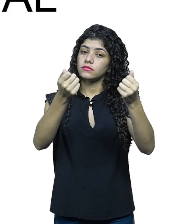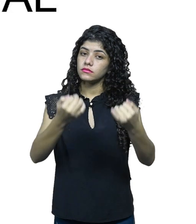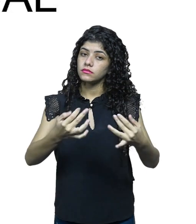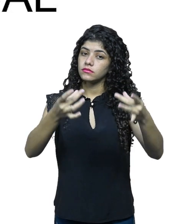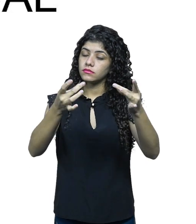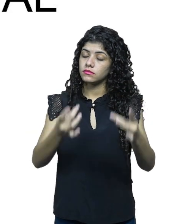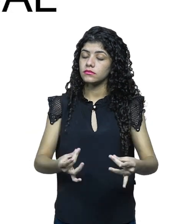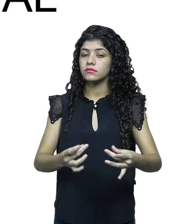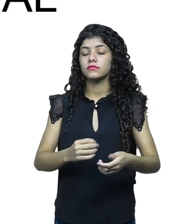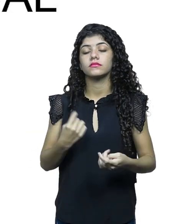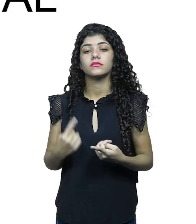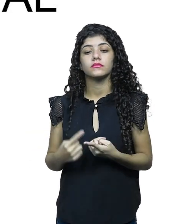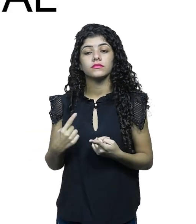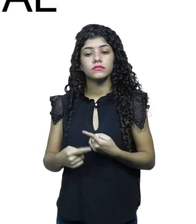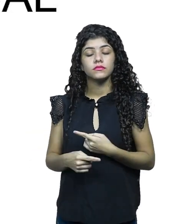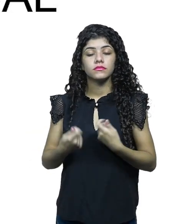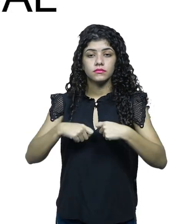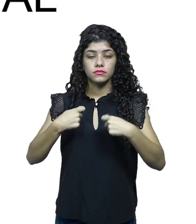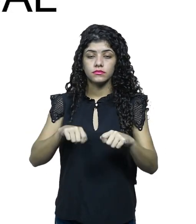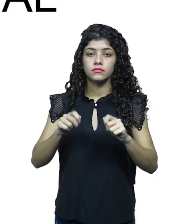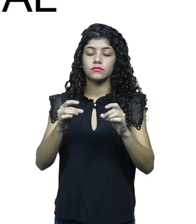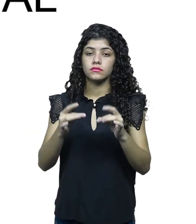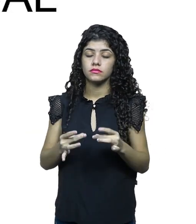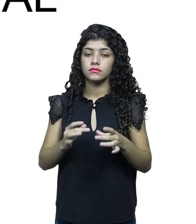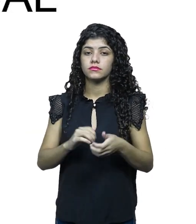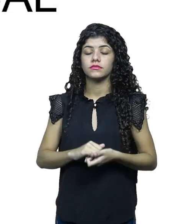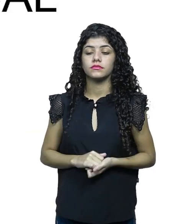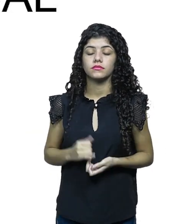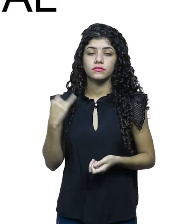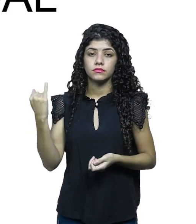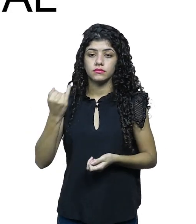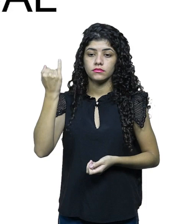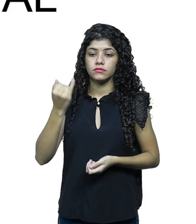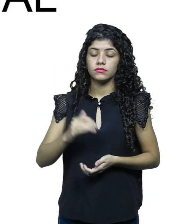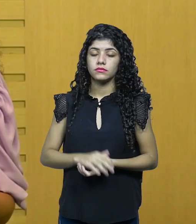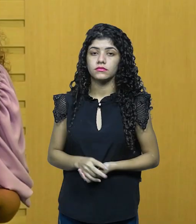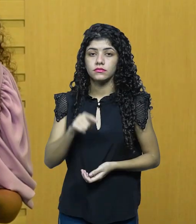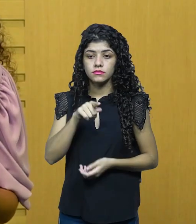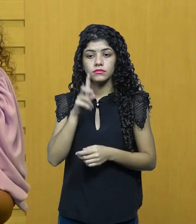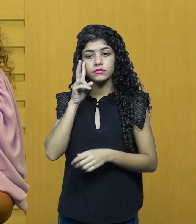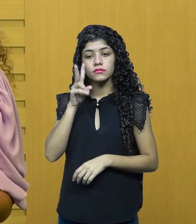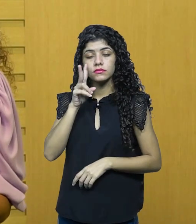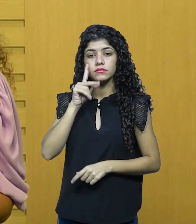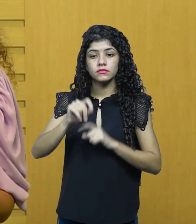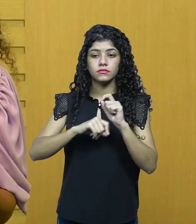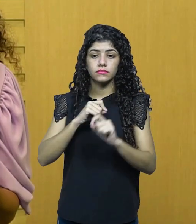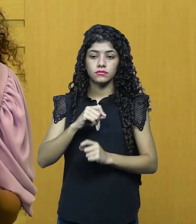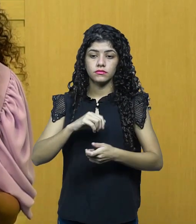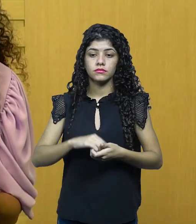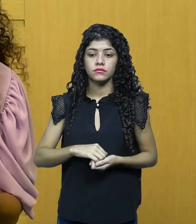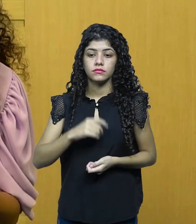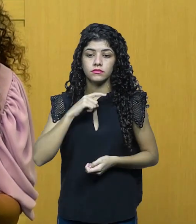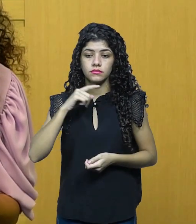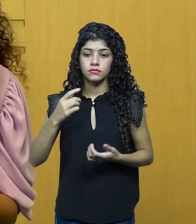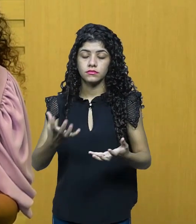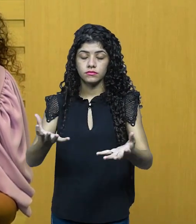também, porque a premissa dramática da cena pede que eu descreva aquilo. E aí, gente, lembrem que a